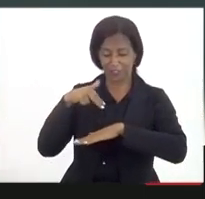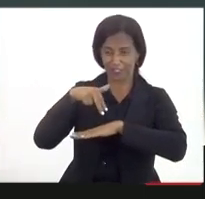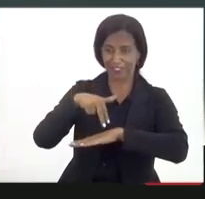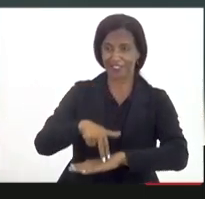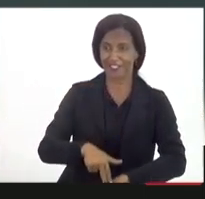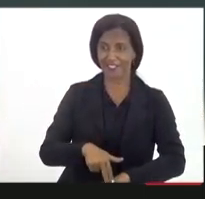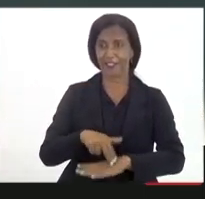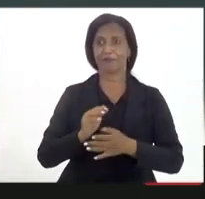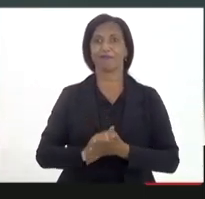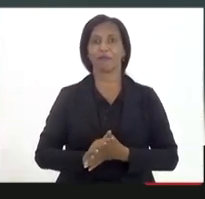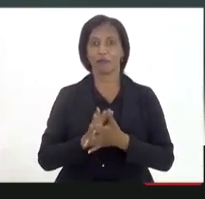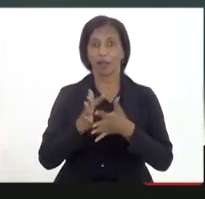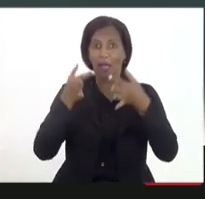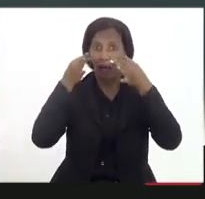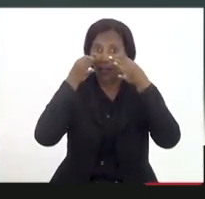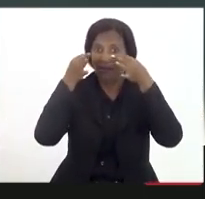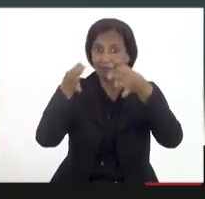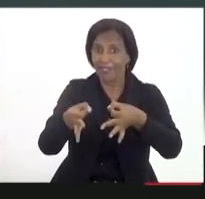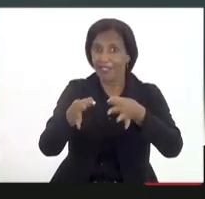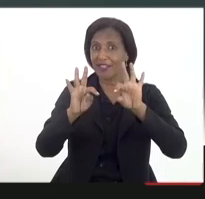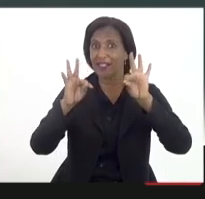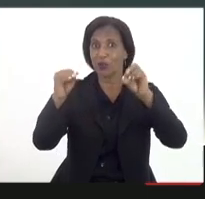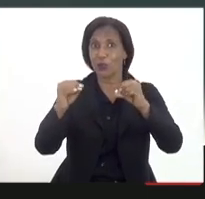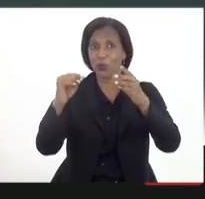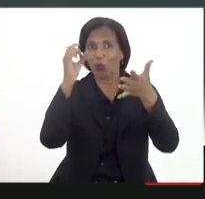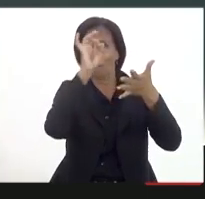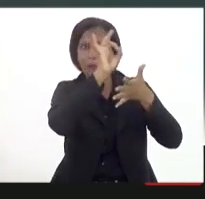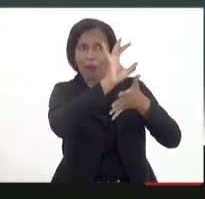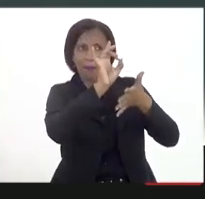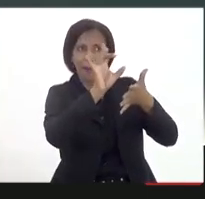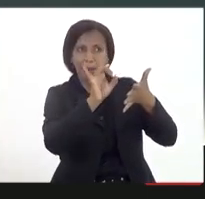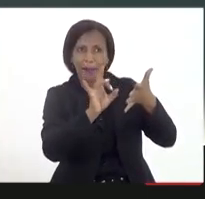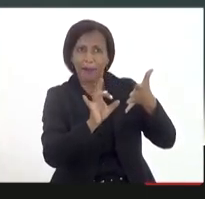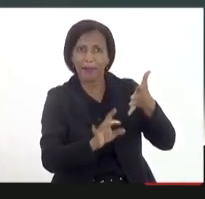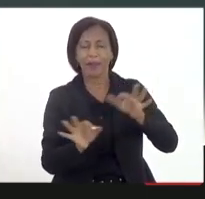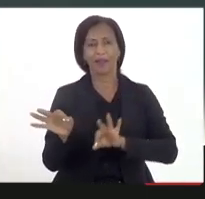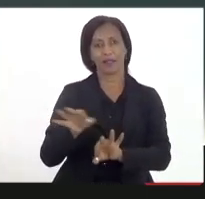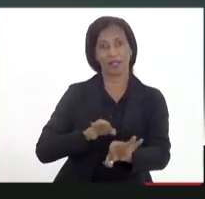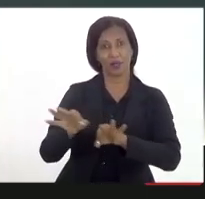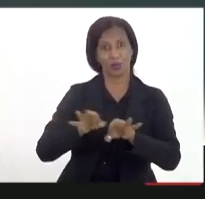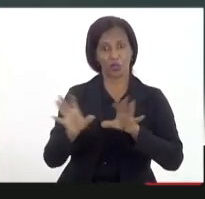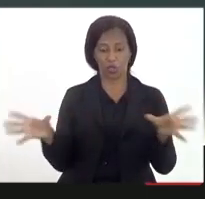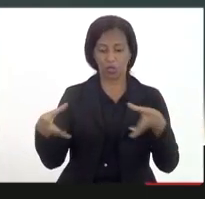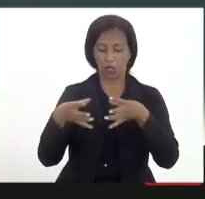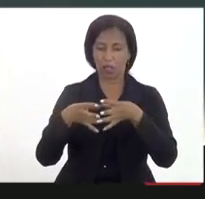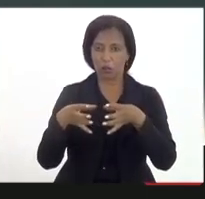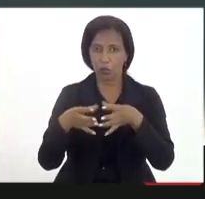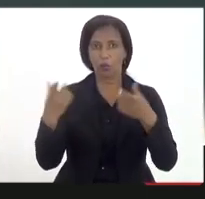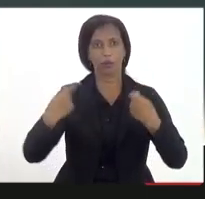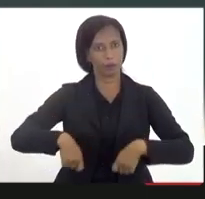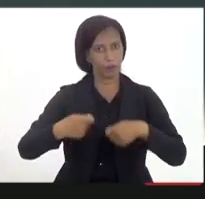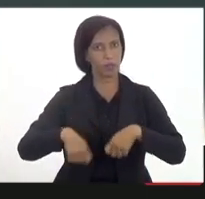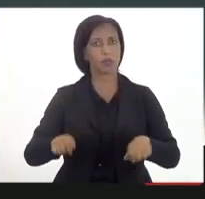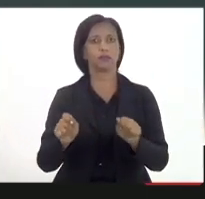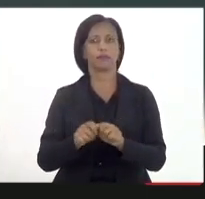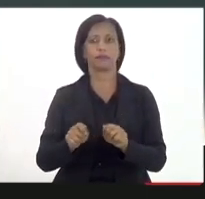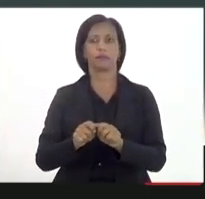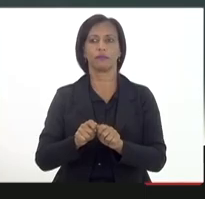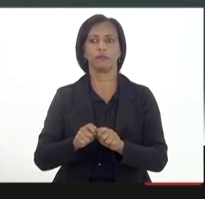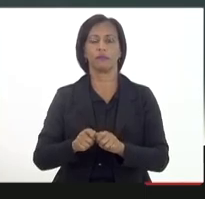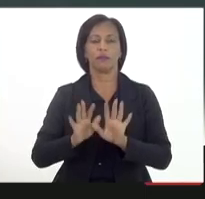aí atenta a todas as demandas atenta o que o projeto que o grupo né precisa ser feito